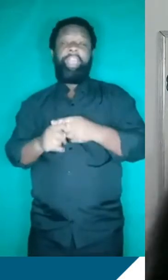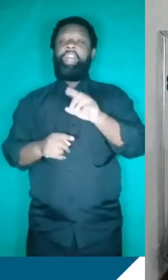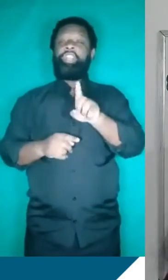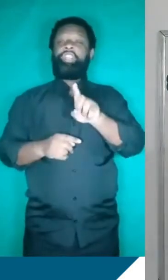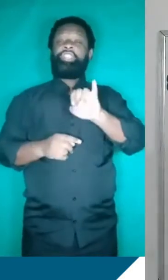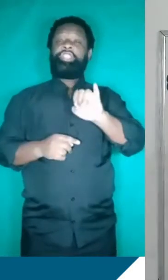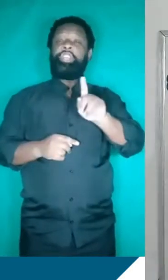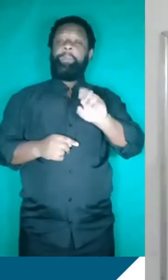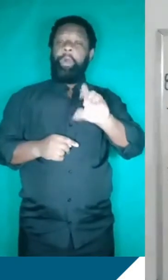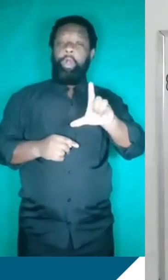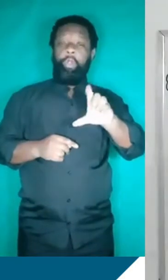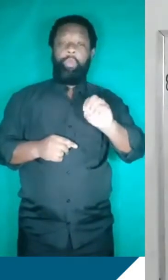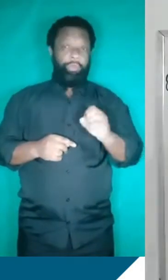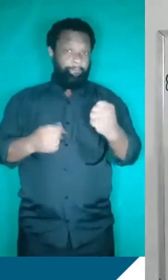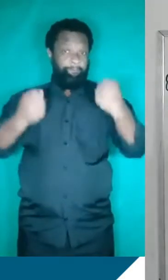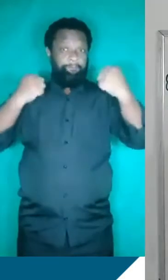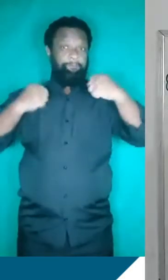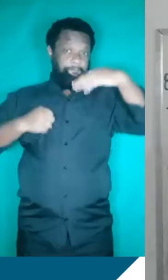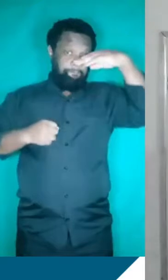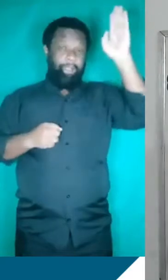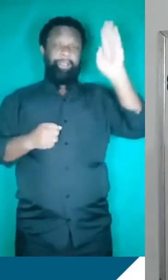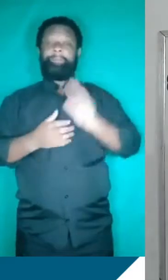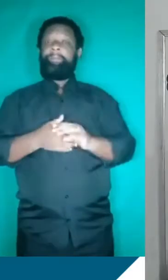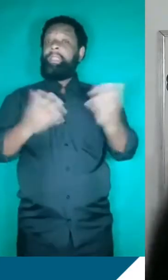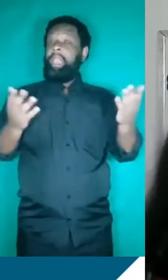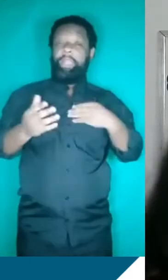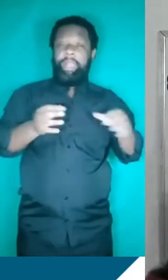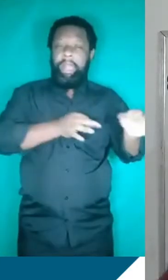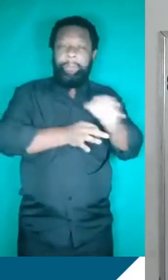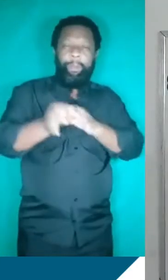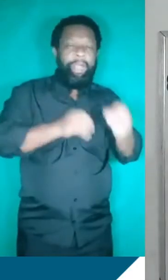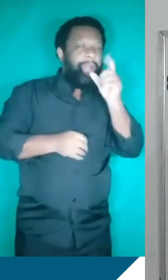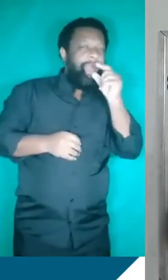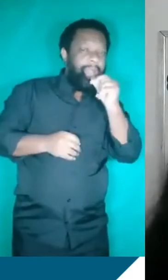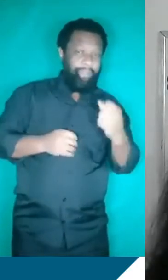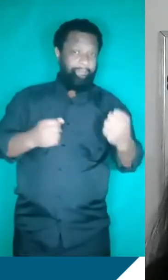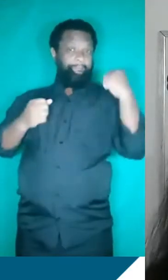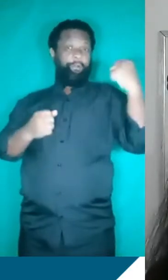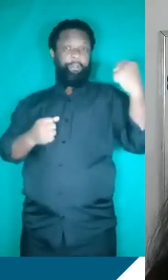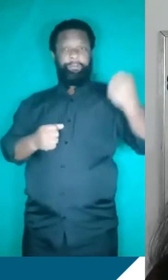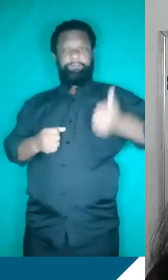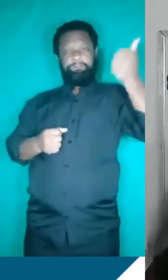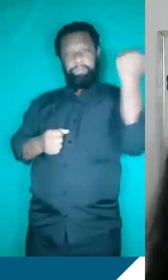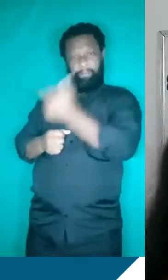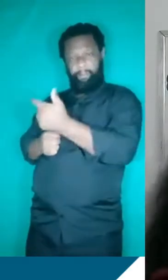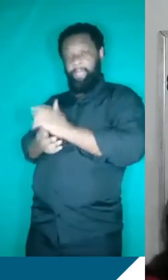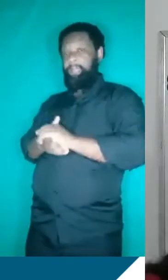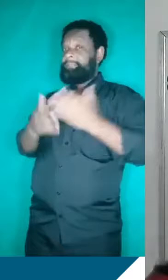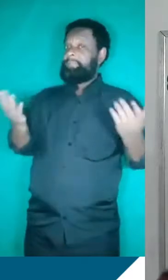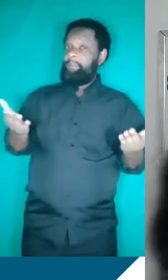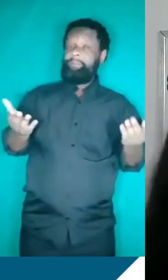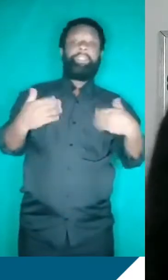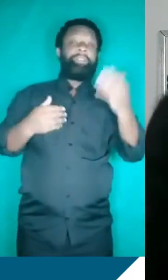um dipolo-dipolo mais forte. Então, a interação aqui entre moléculas de água é uma interação mais forte do que aqui, por